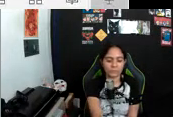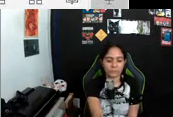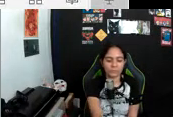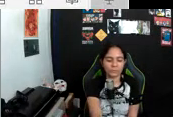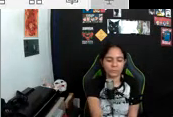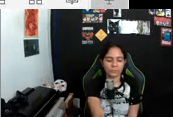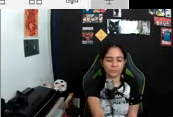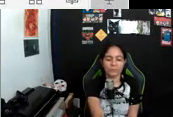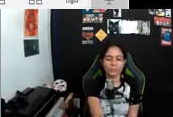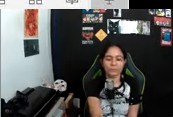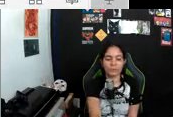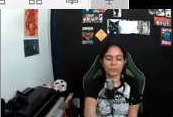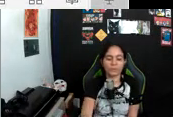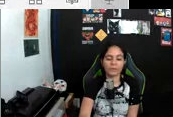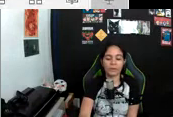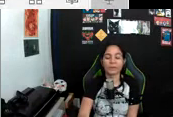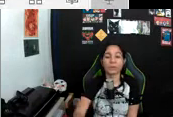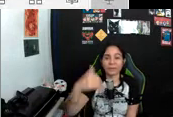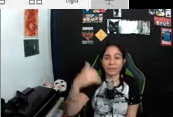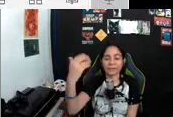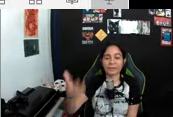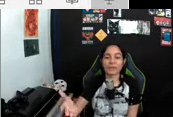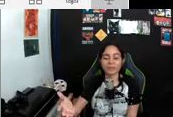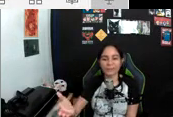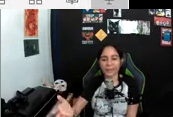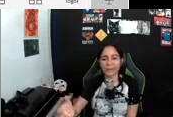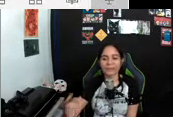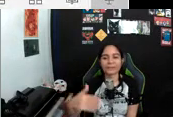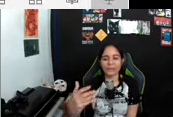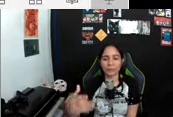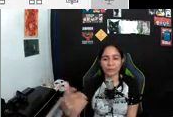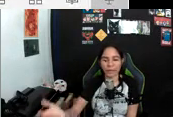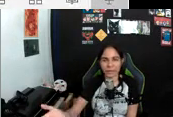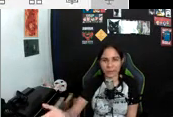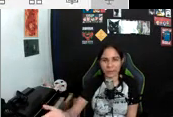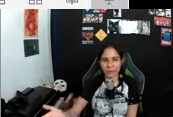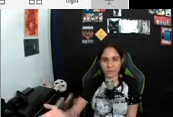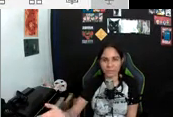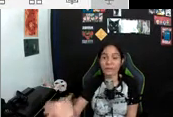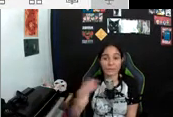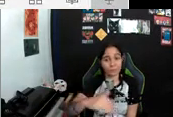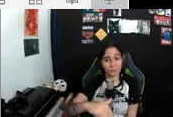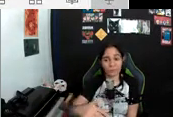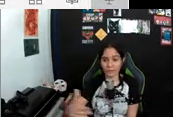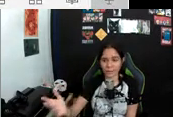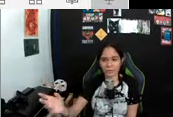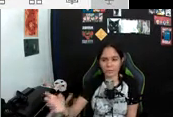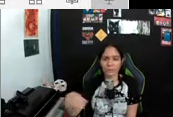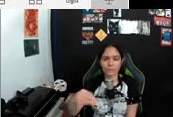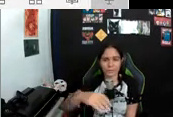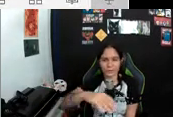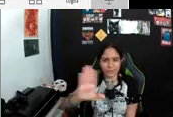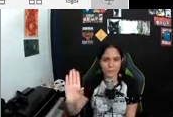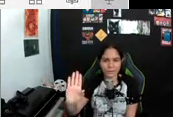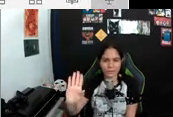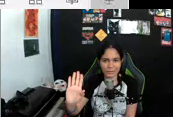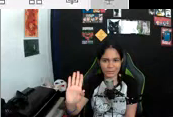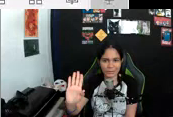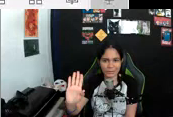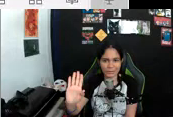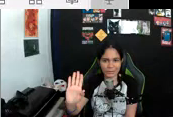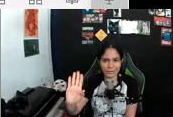Quantas pacientes, às vezes, quantas pacientes são abusadas, né, por médicos, às vezes por enfermeiros também, eu estou citando